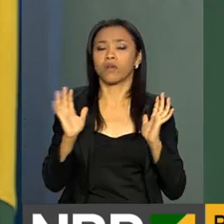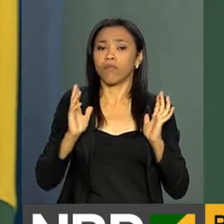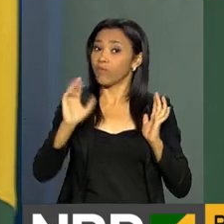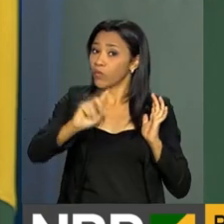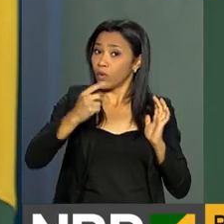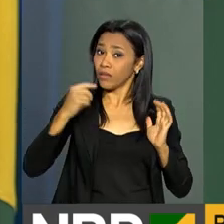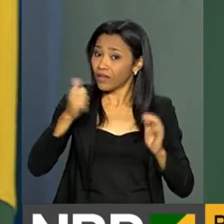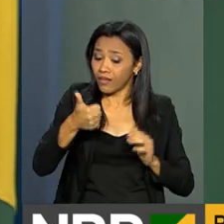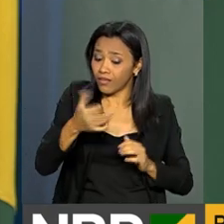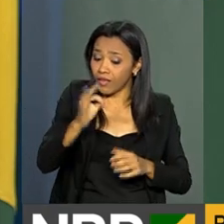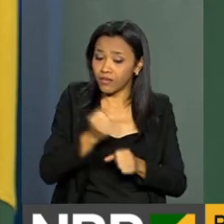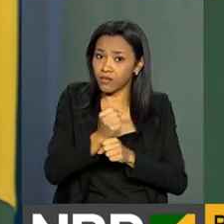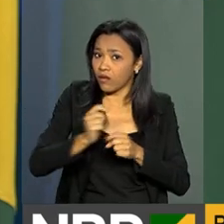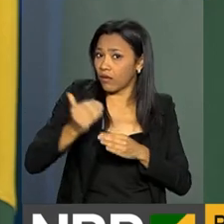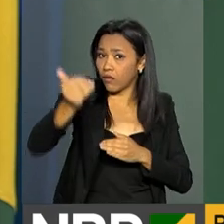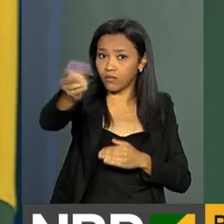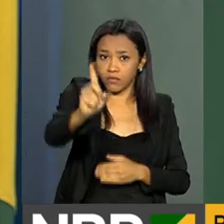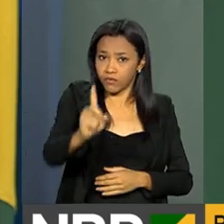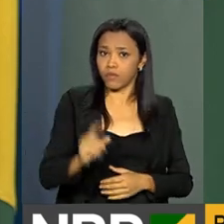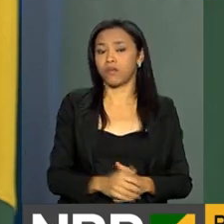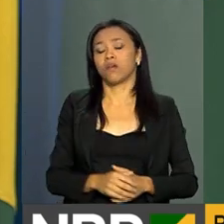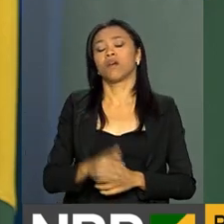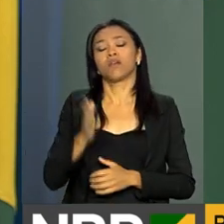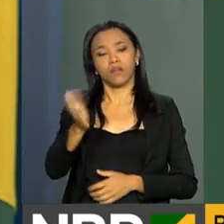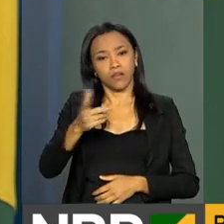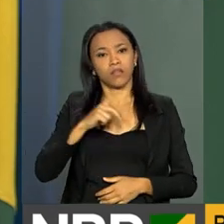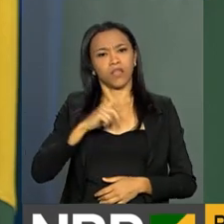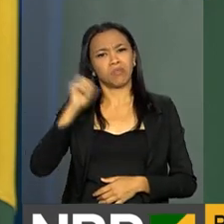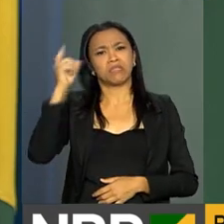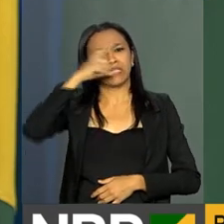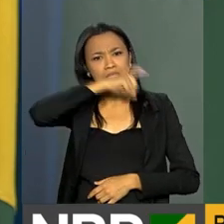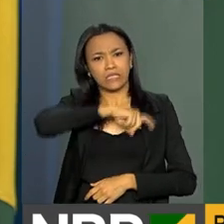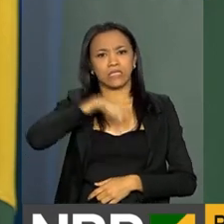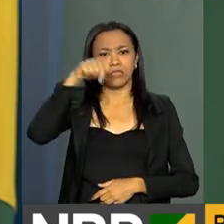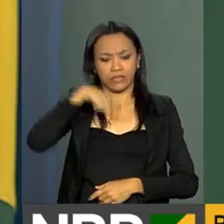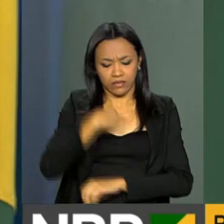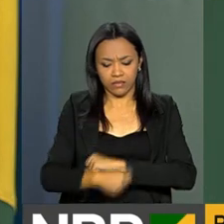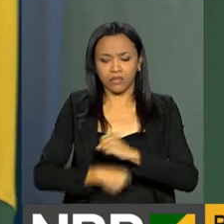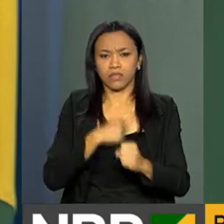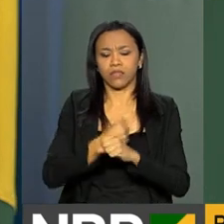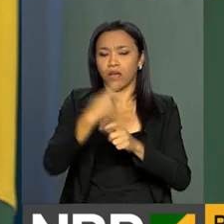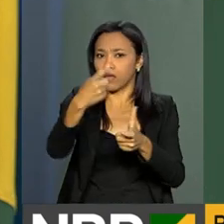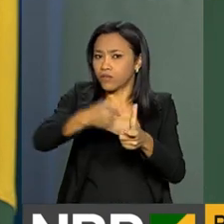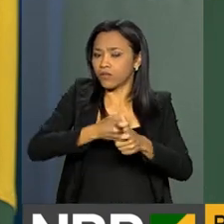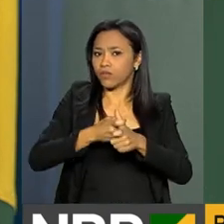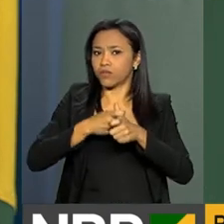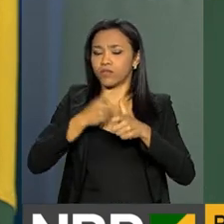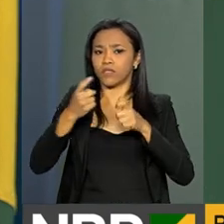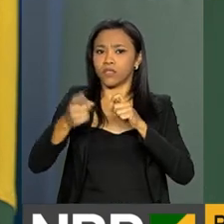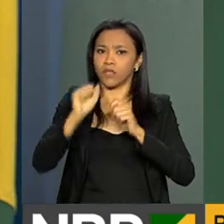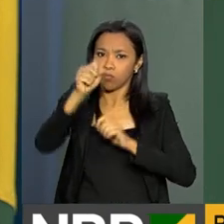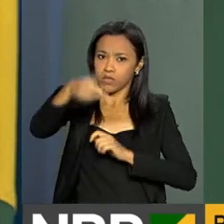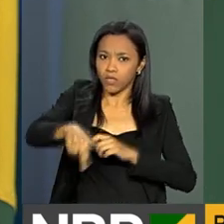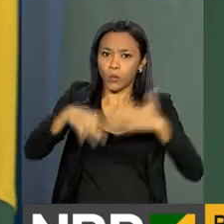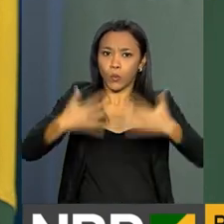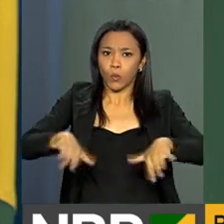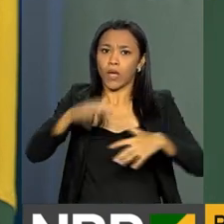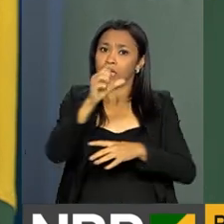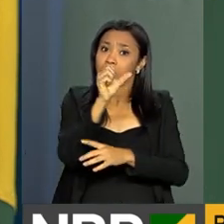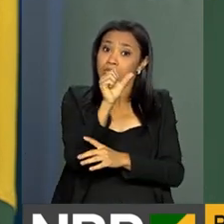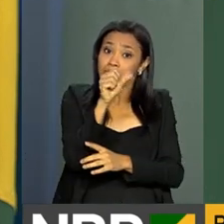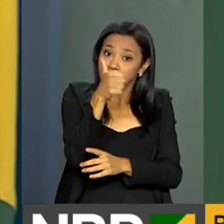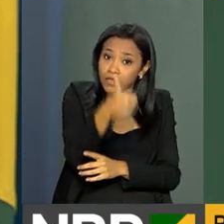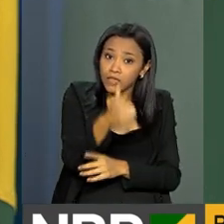10 anos, não. Nós já temos dificuldades neste ano, o déficit previdenciário neste ano é de 180